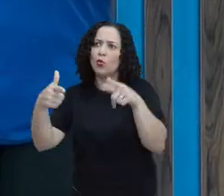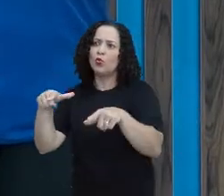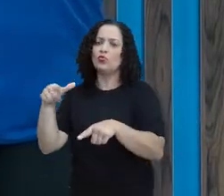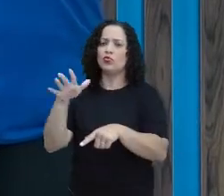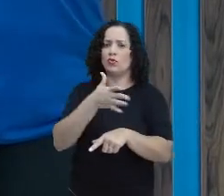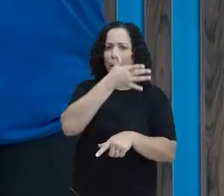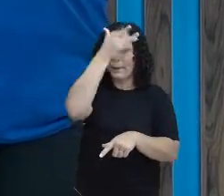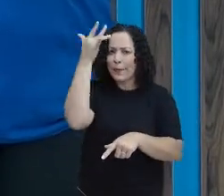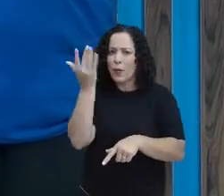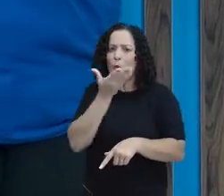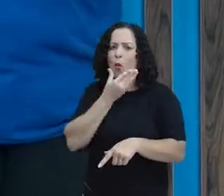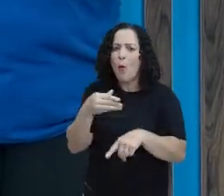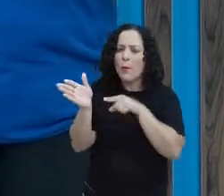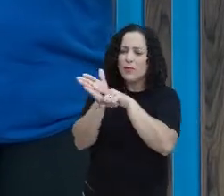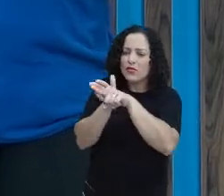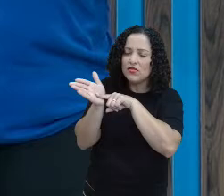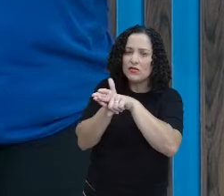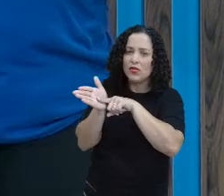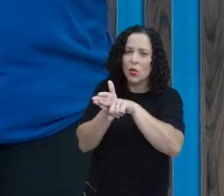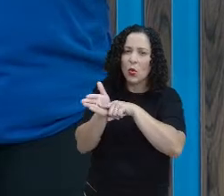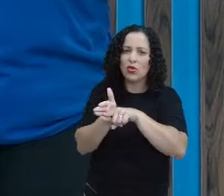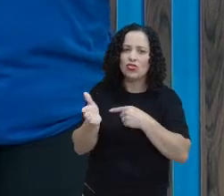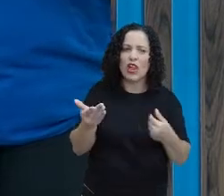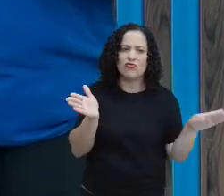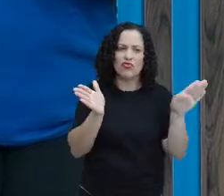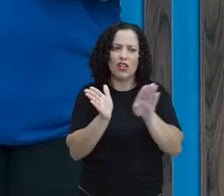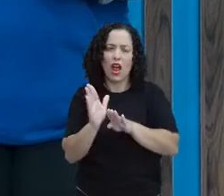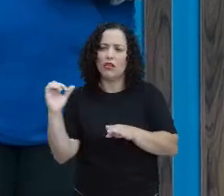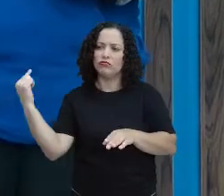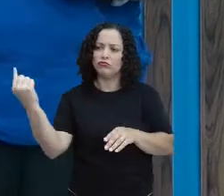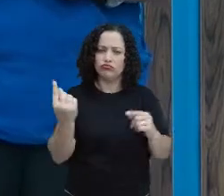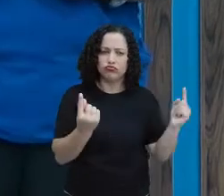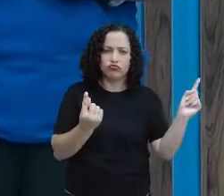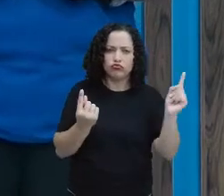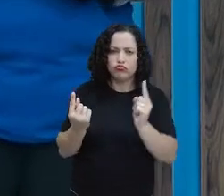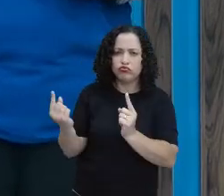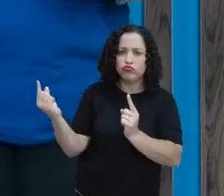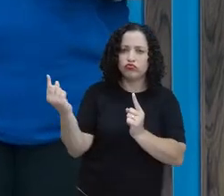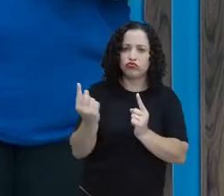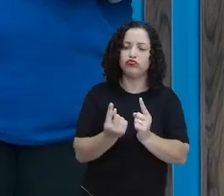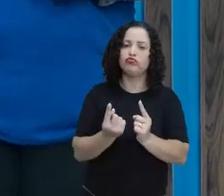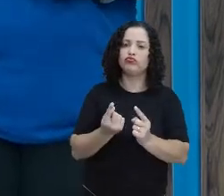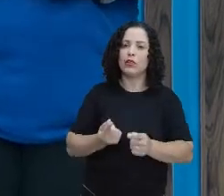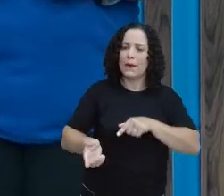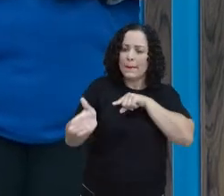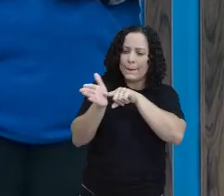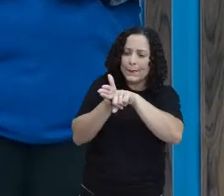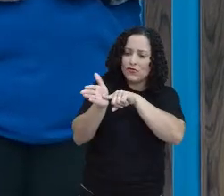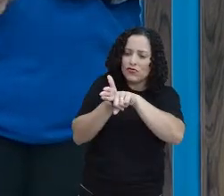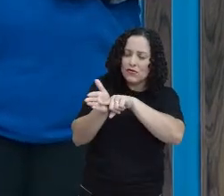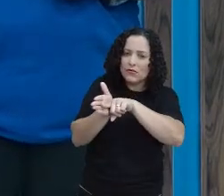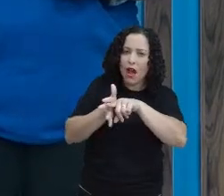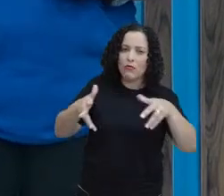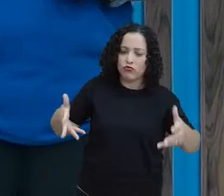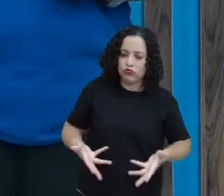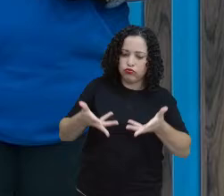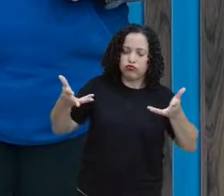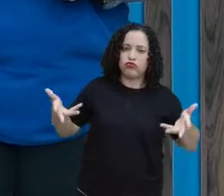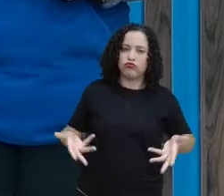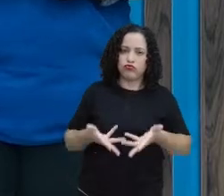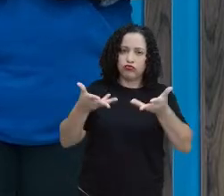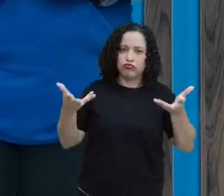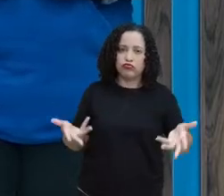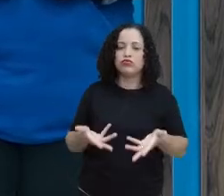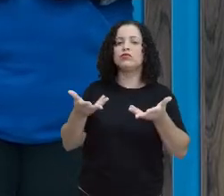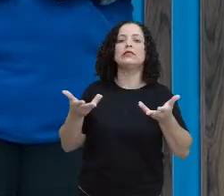né, um após outro aí, e cada um vai colaborando com o trabalho do anterior. E foi por causa